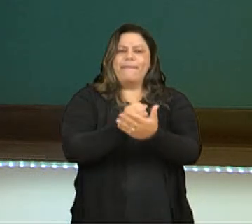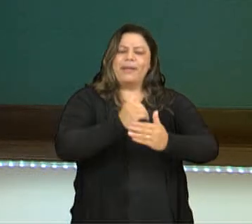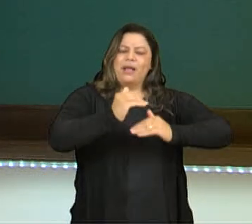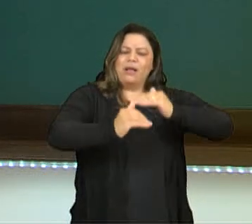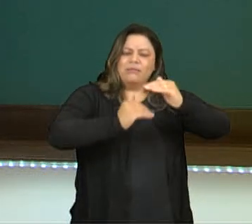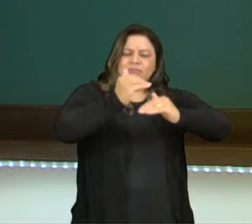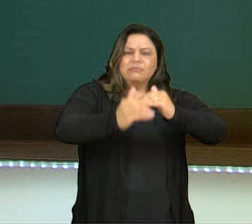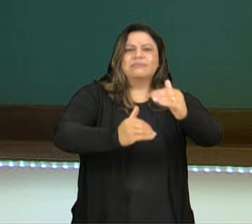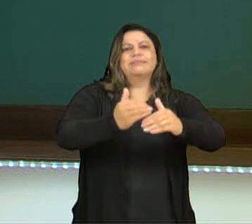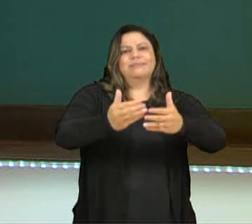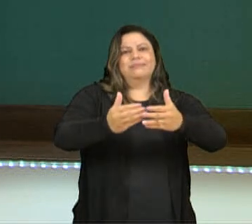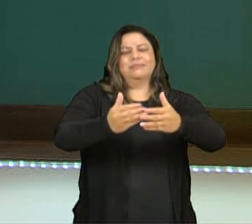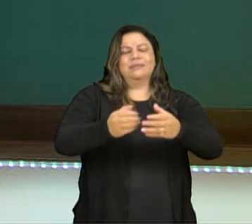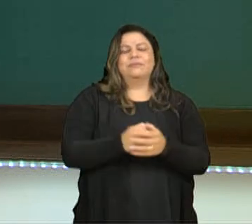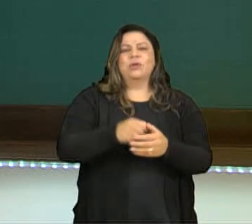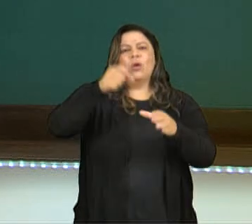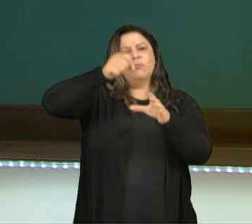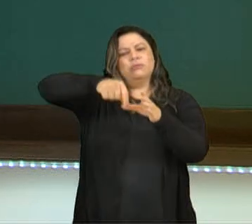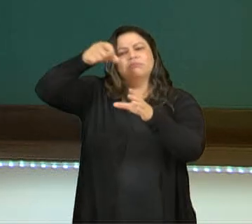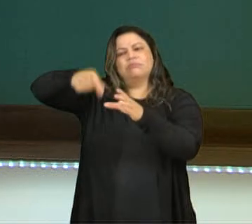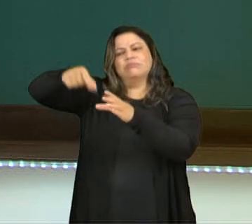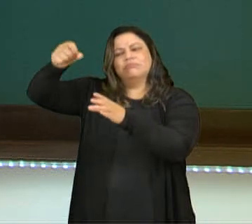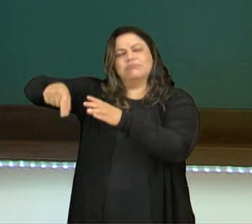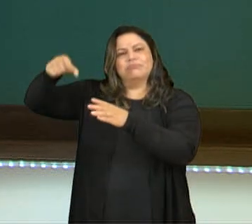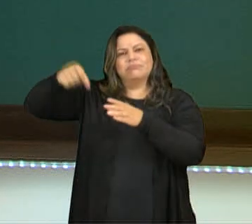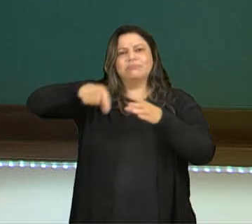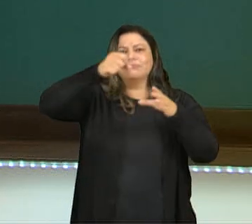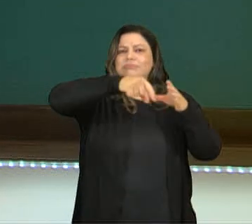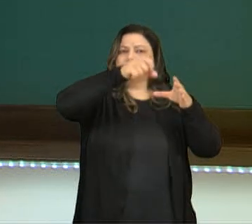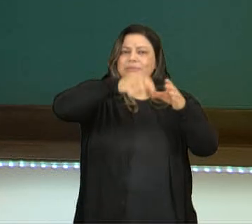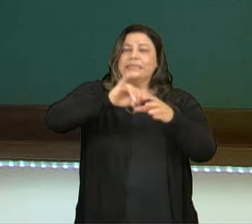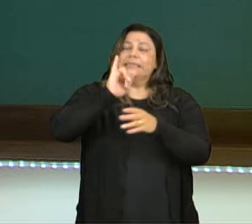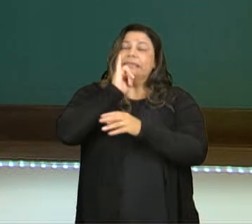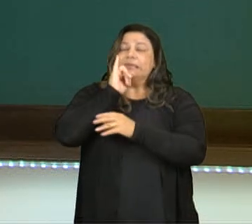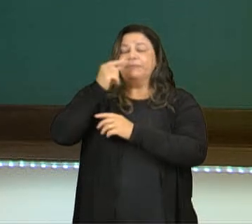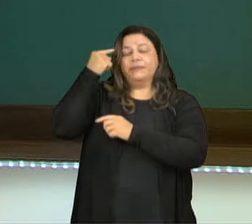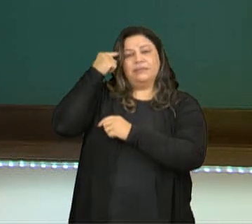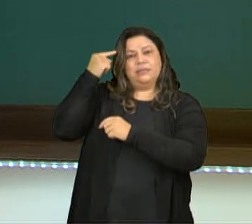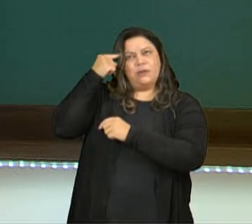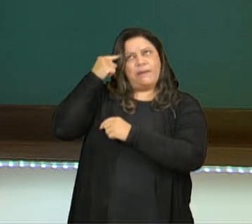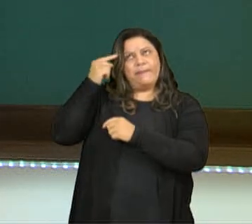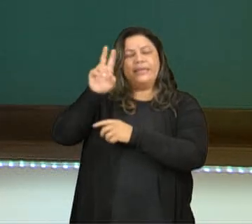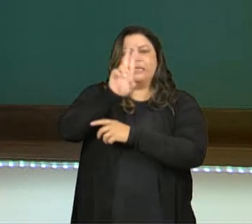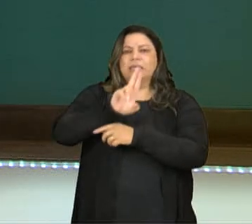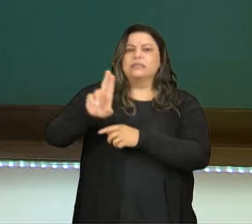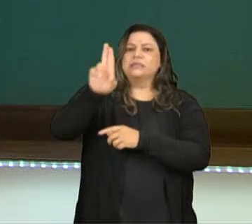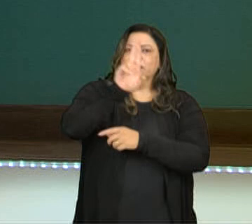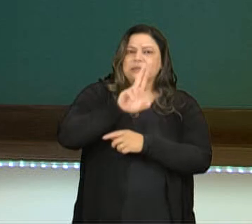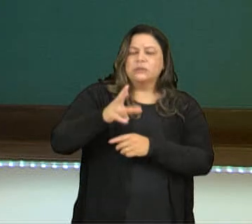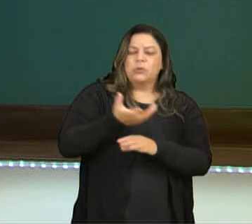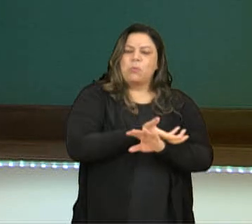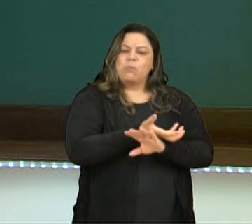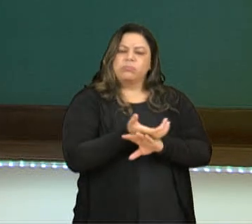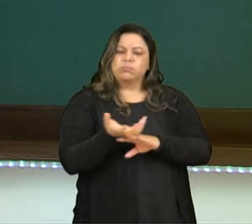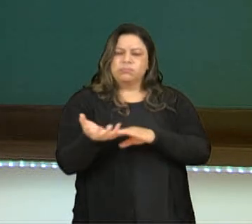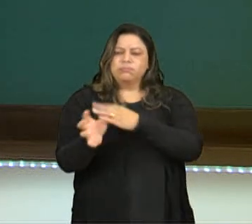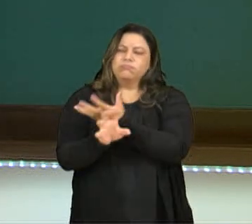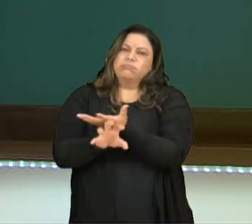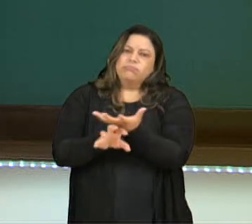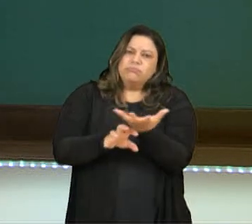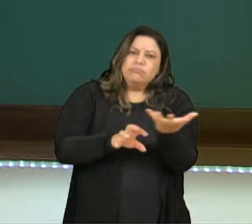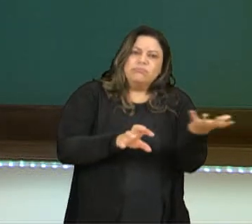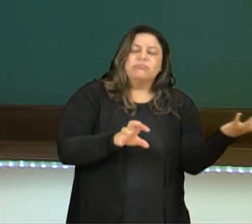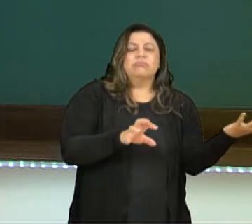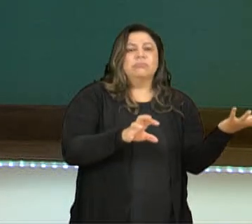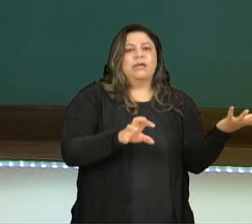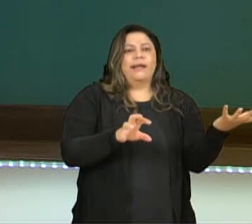ser reposto ao meio ambiente. Então, por exemplo, se eu pensar em utilizar a vegetação, é